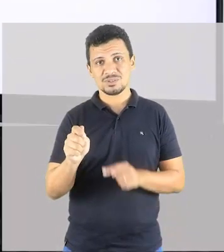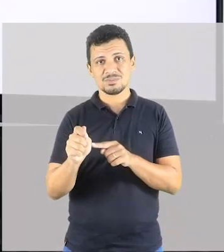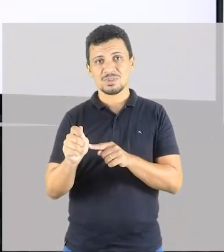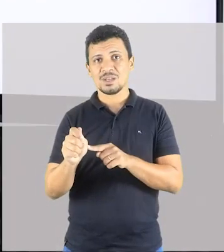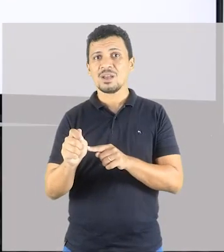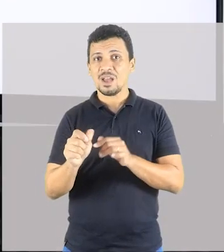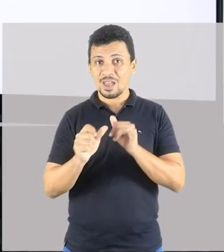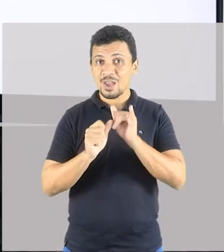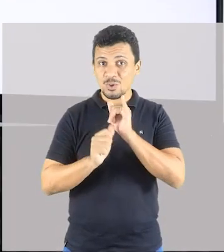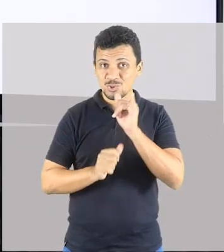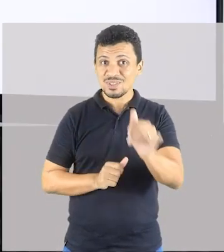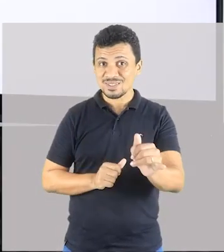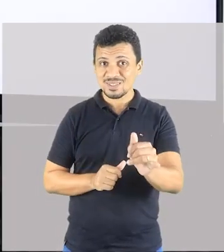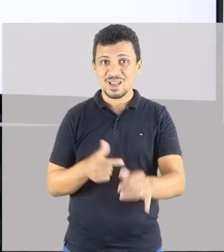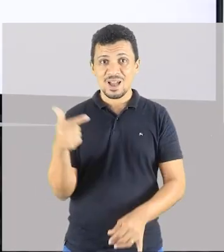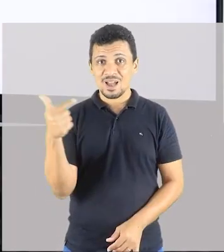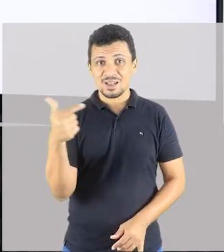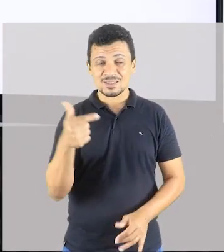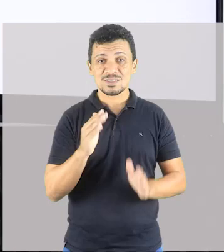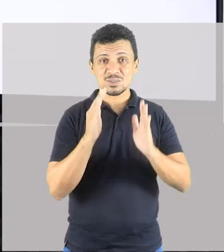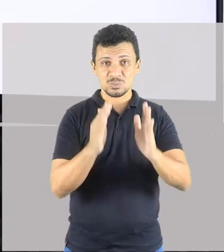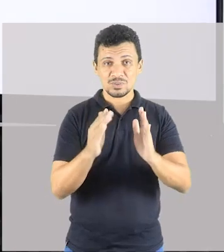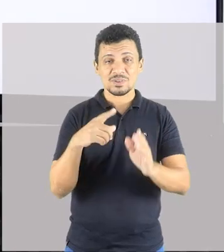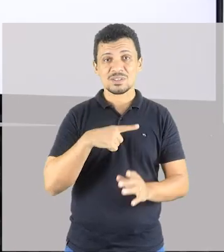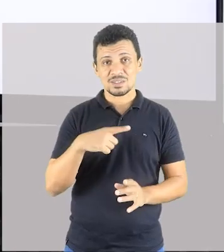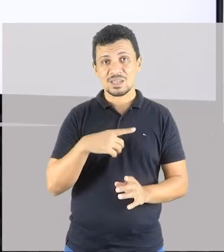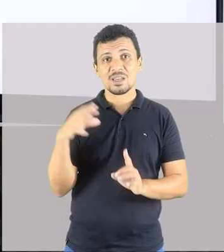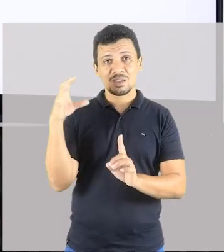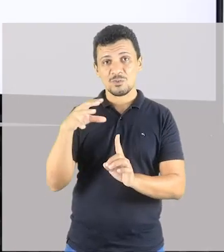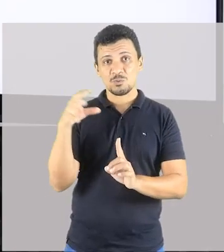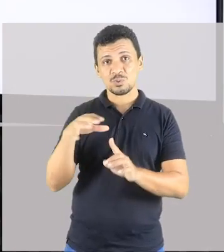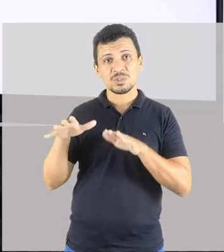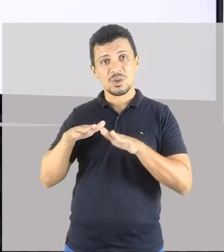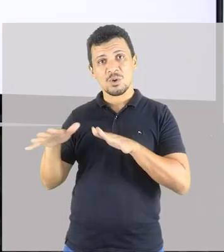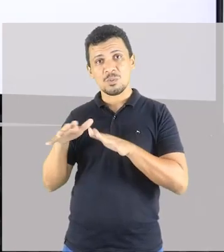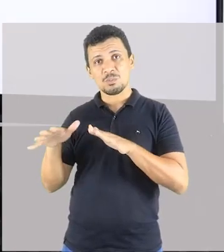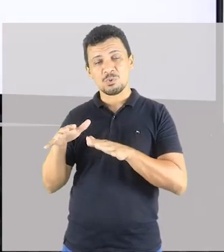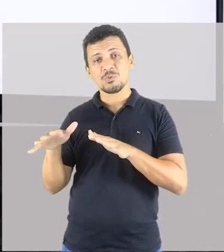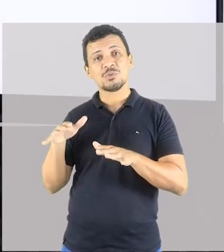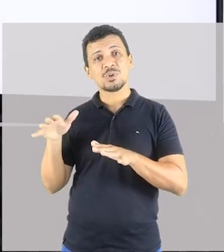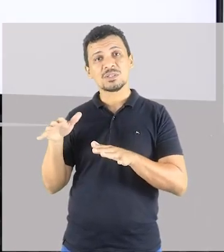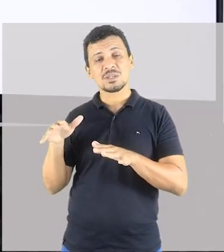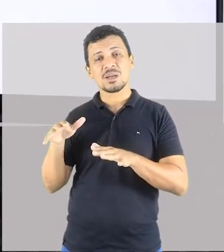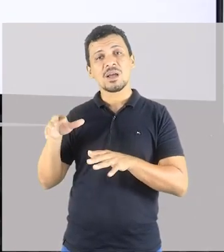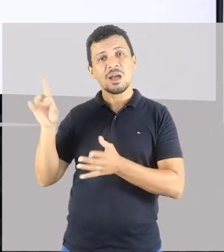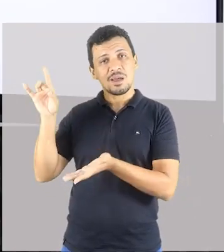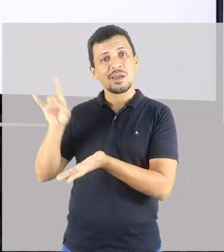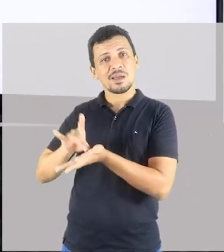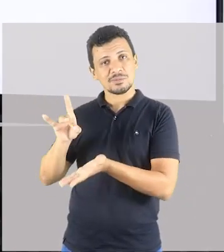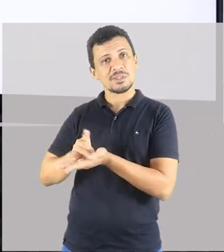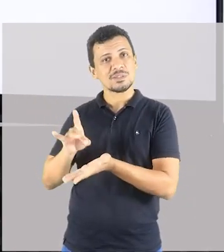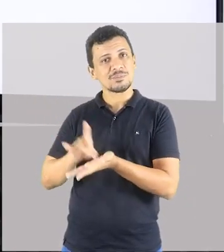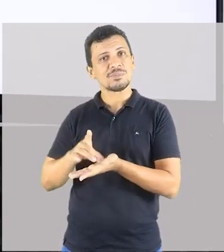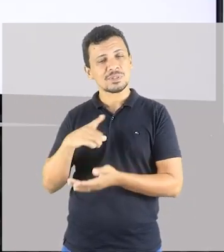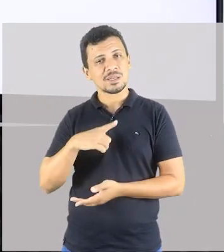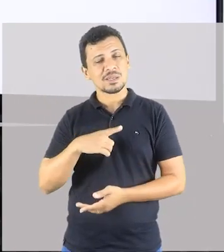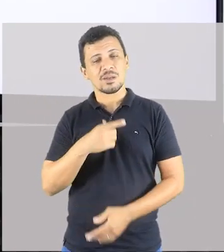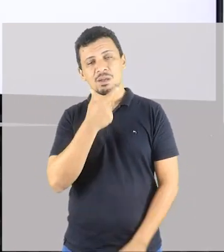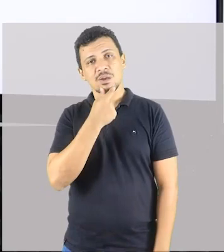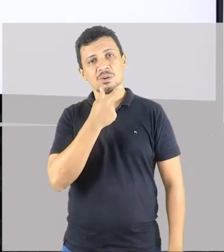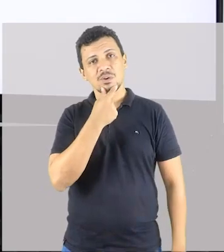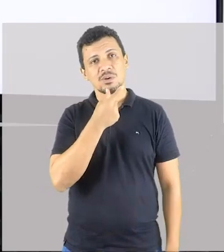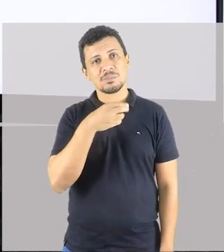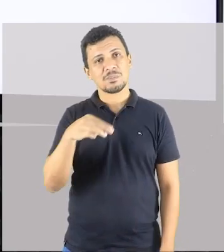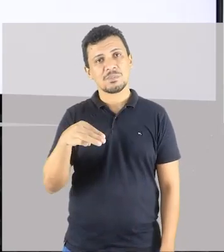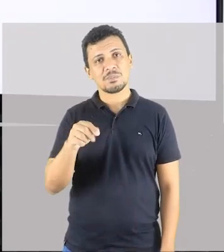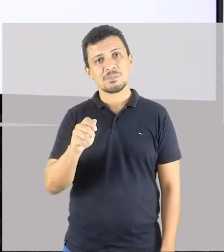a segunda fase ela tem influência do realismo de Machado de Assis, né? Mostrando ali a sociedade,